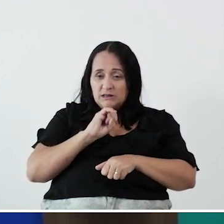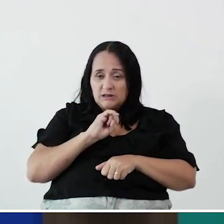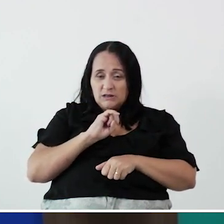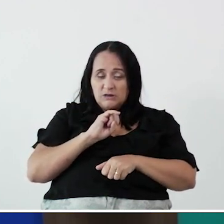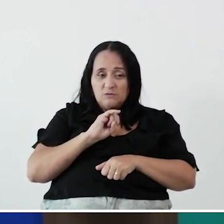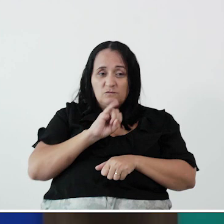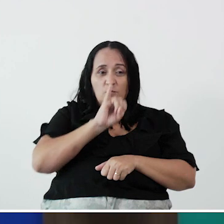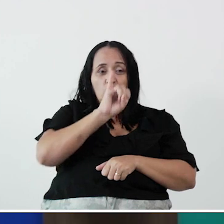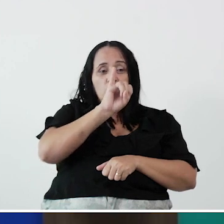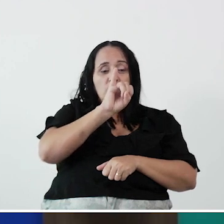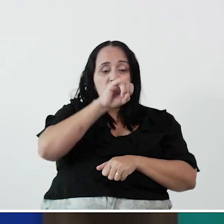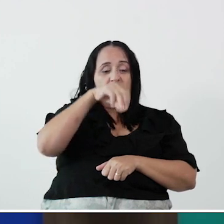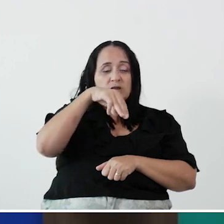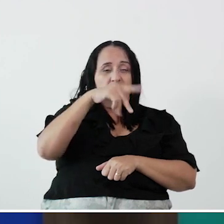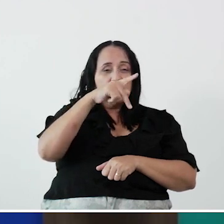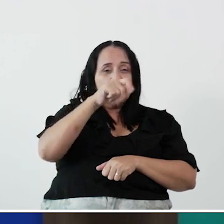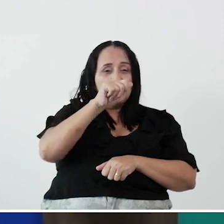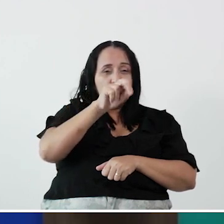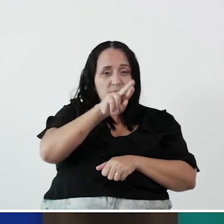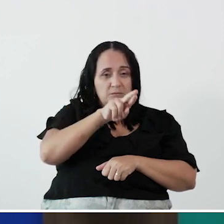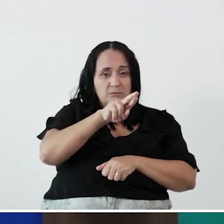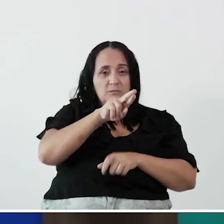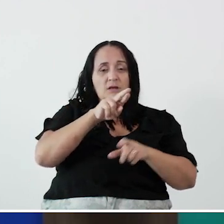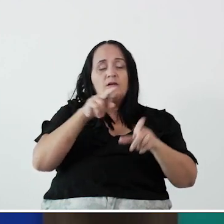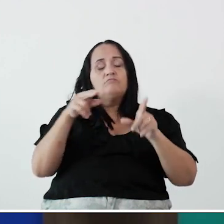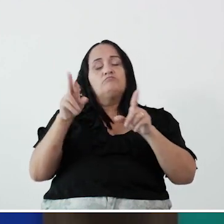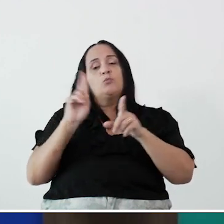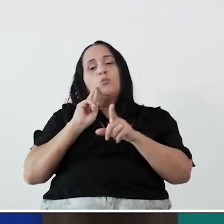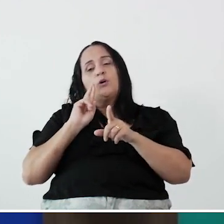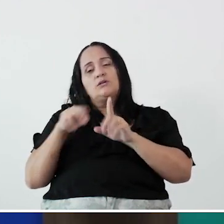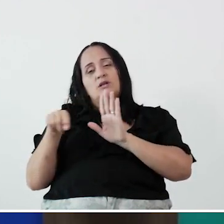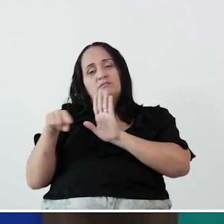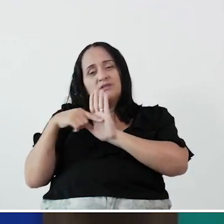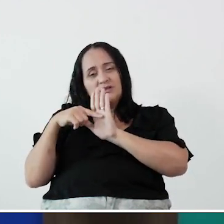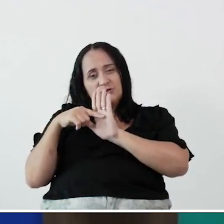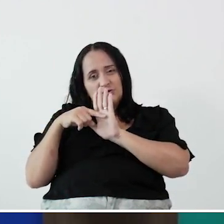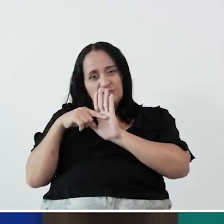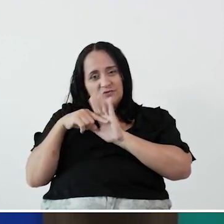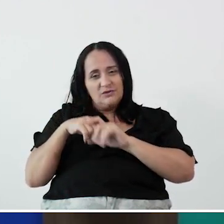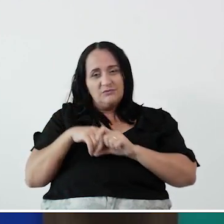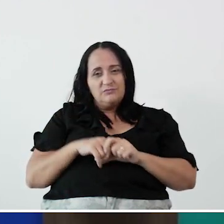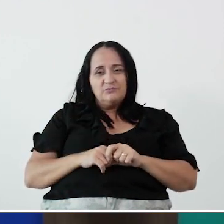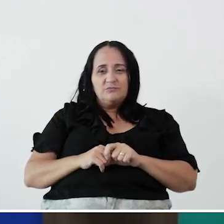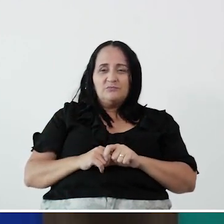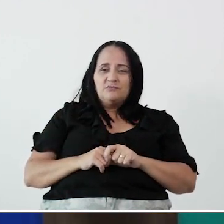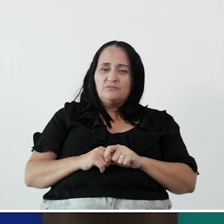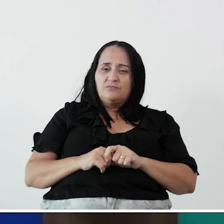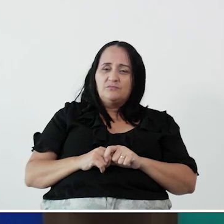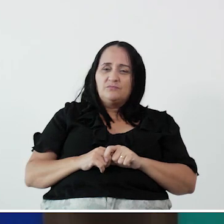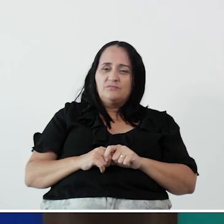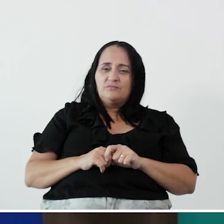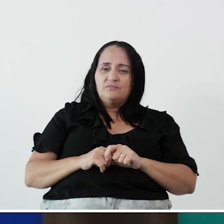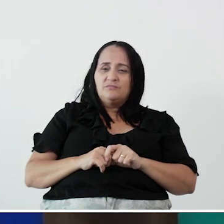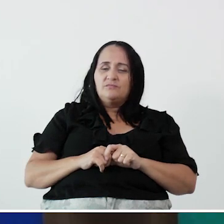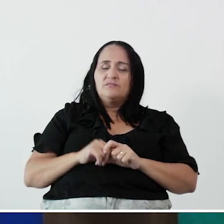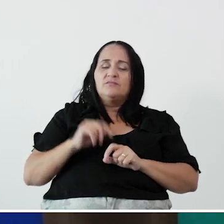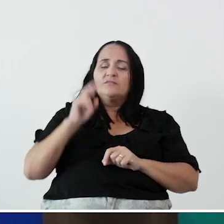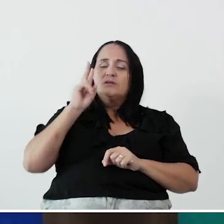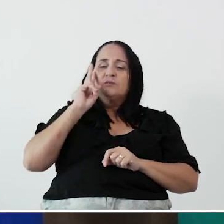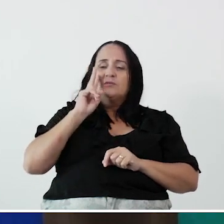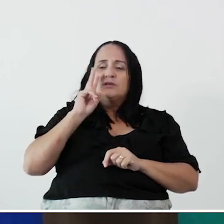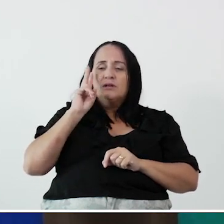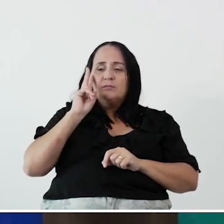ímpar, o resultado será um número negativo. Lembrando-se do que vimos na